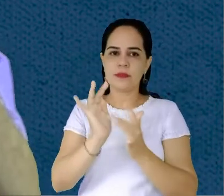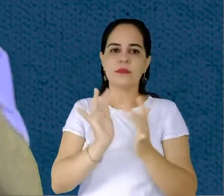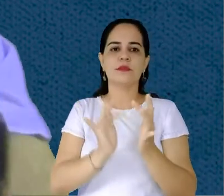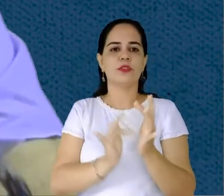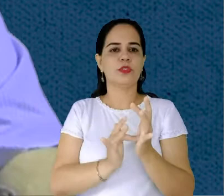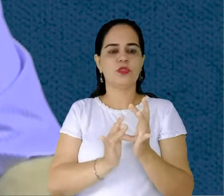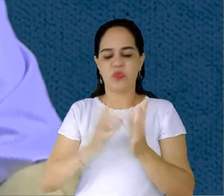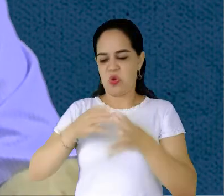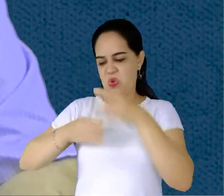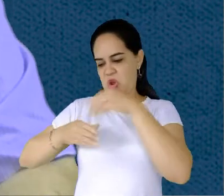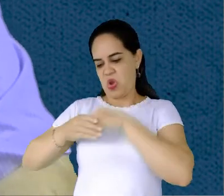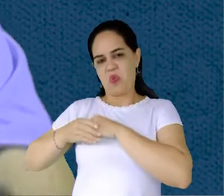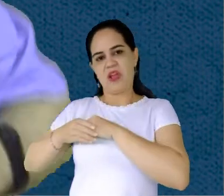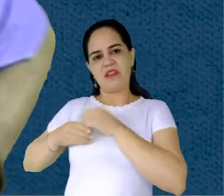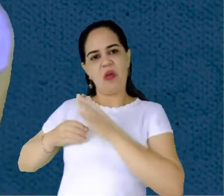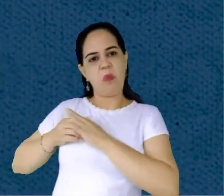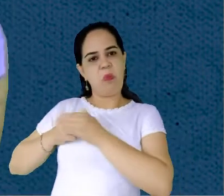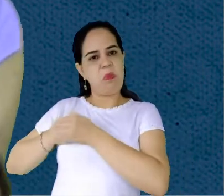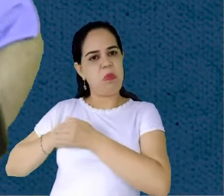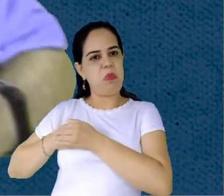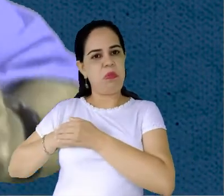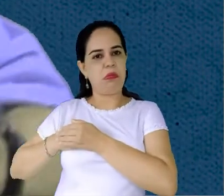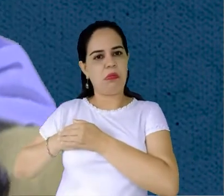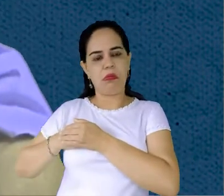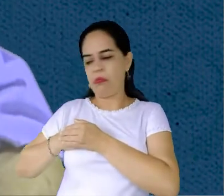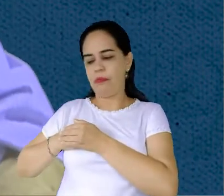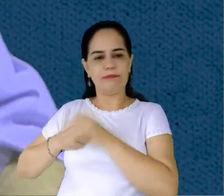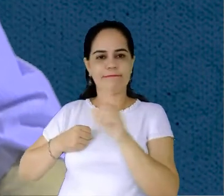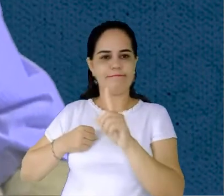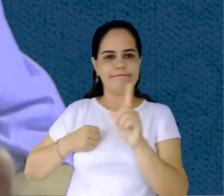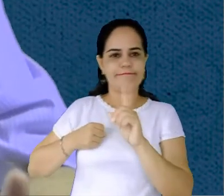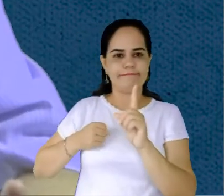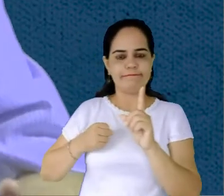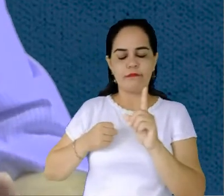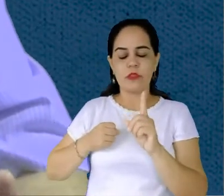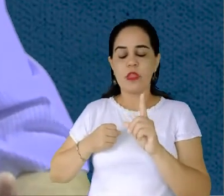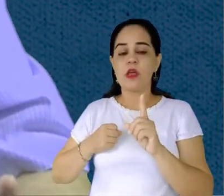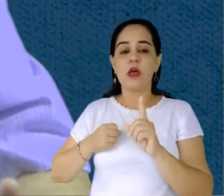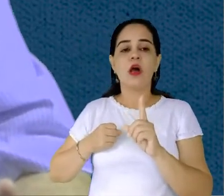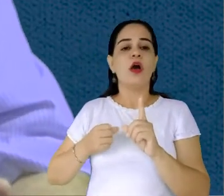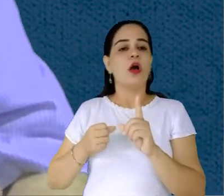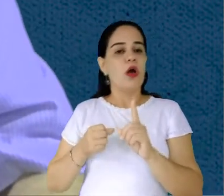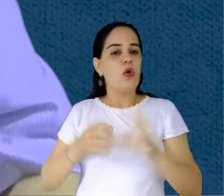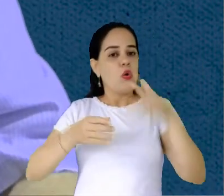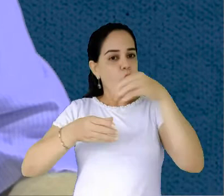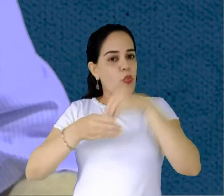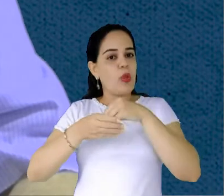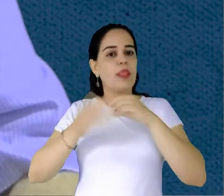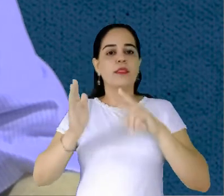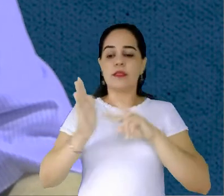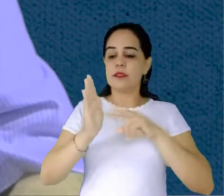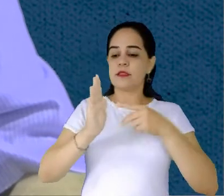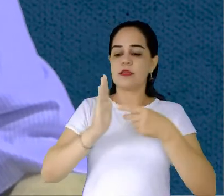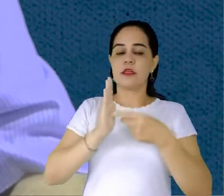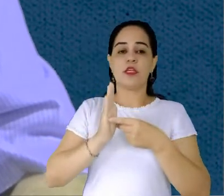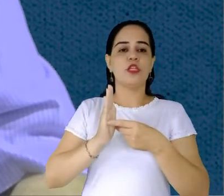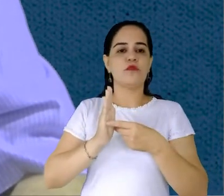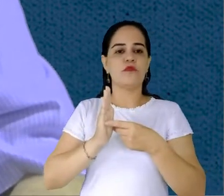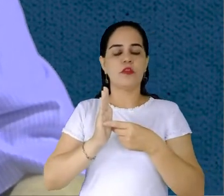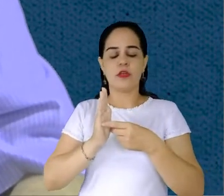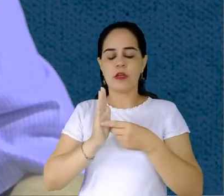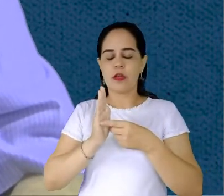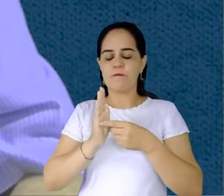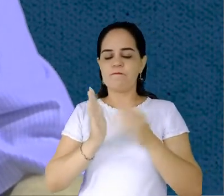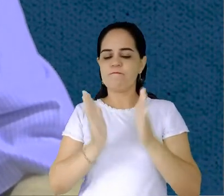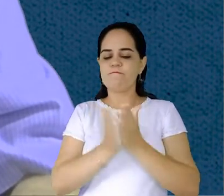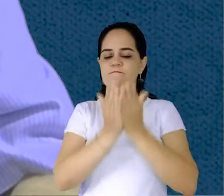sentido que tem aqui guardar. Não é guardar no bolso, não. É guardar, é obedecer a palavra. Obedecer o